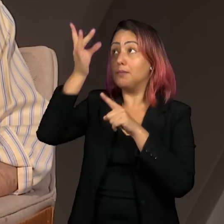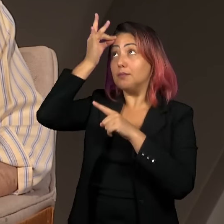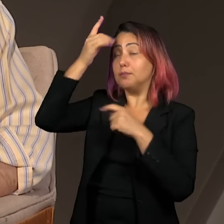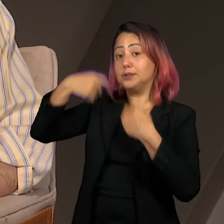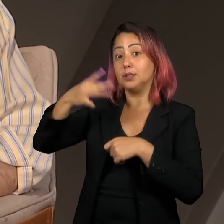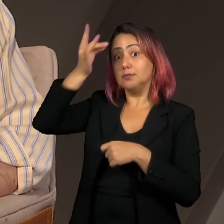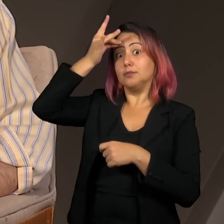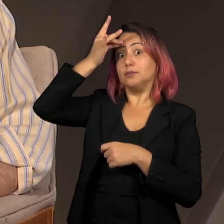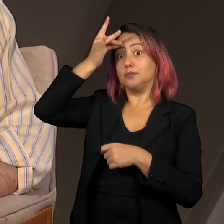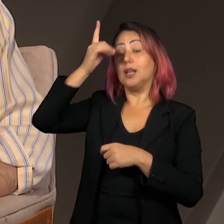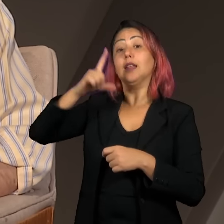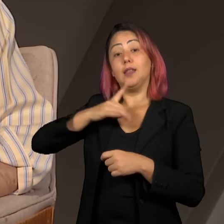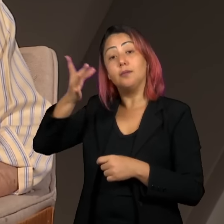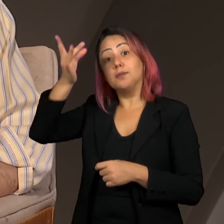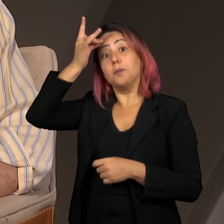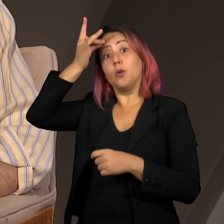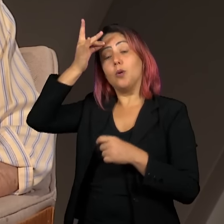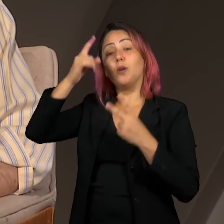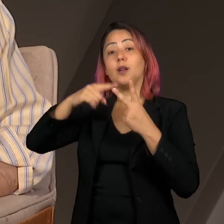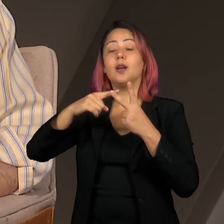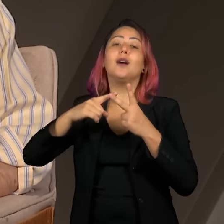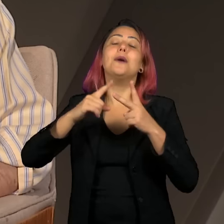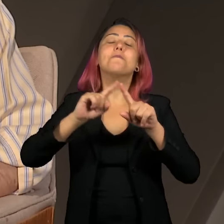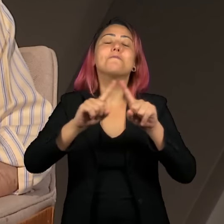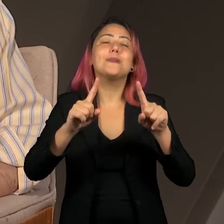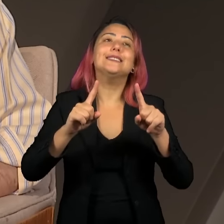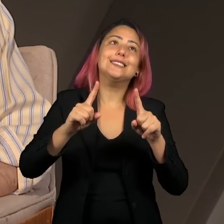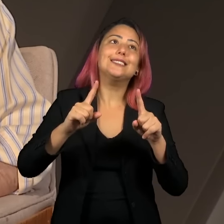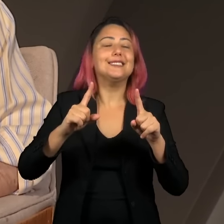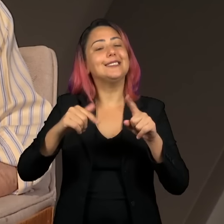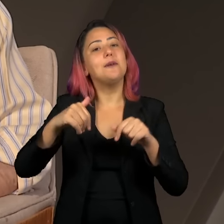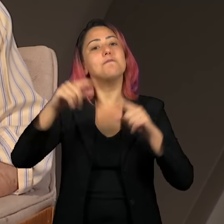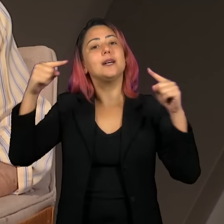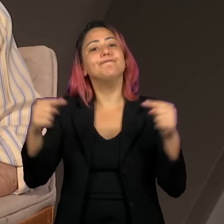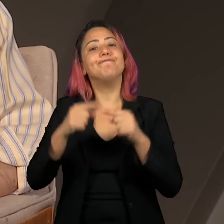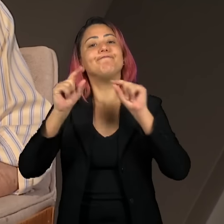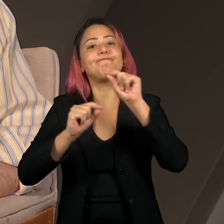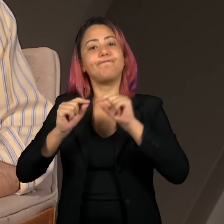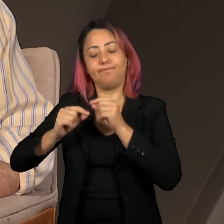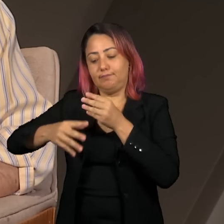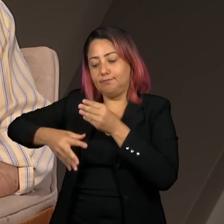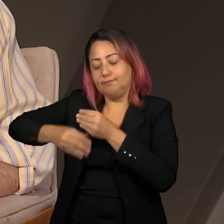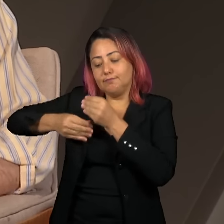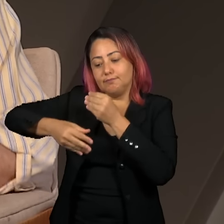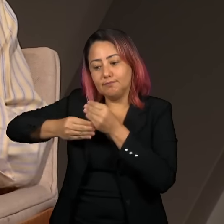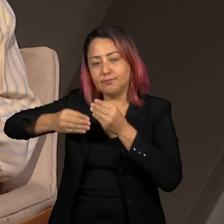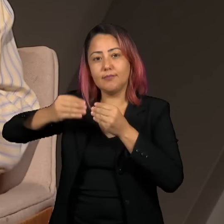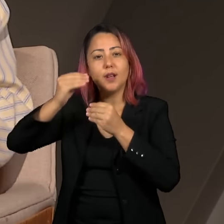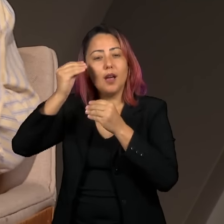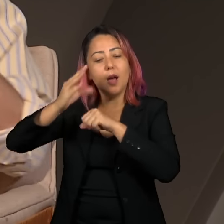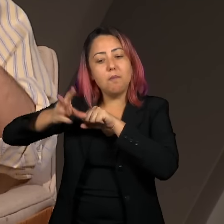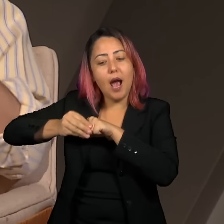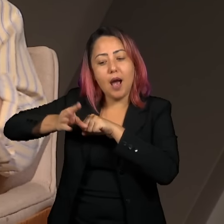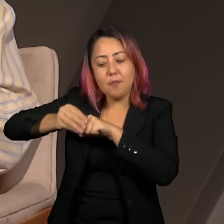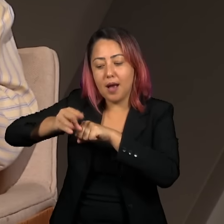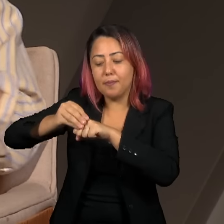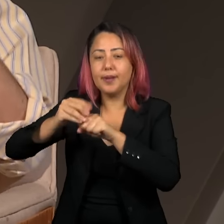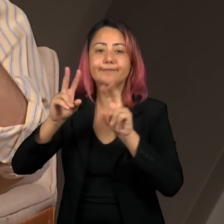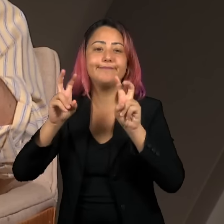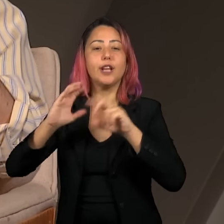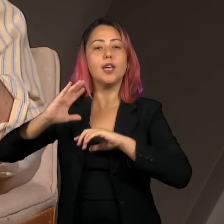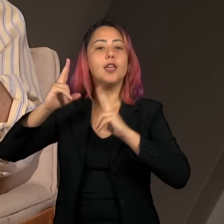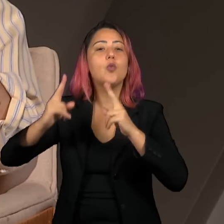tem que tá falando em construção de conhecimento né de significação da informação etc dentro desse